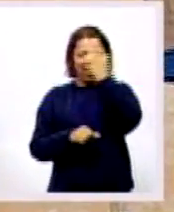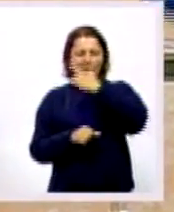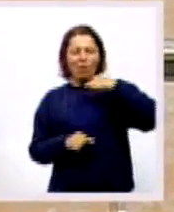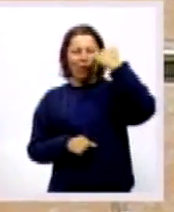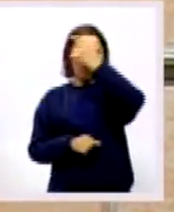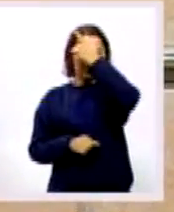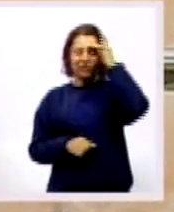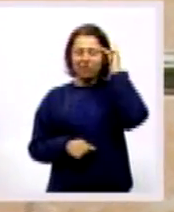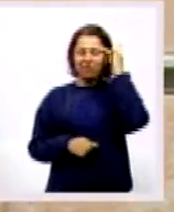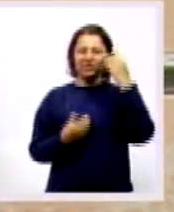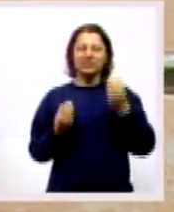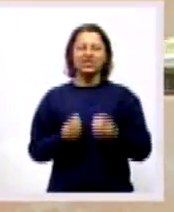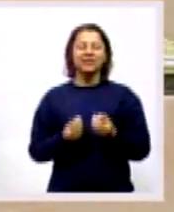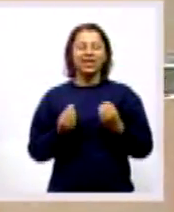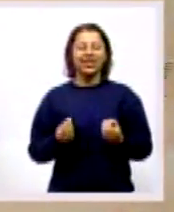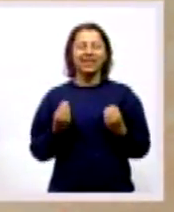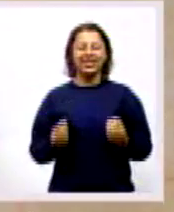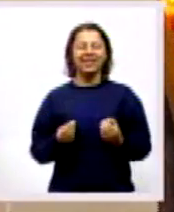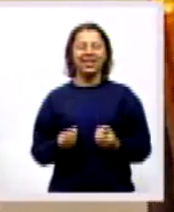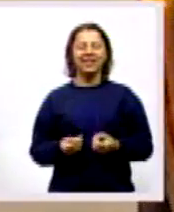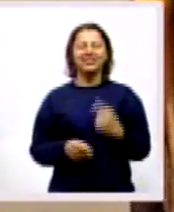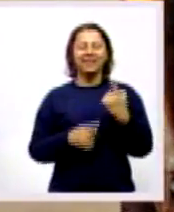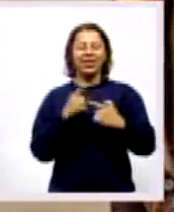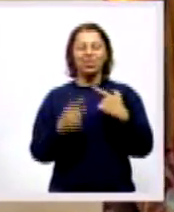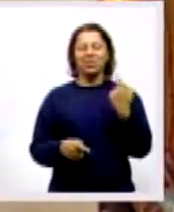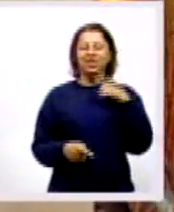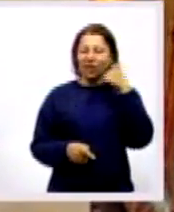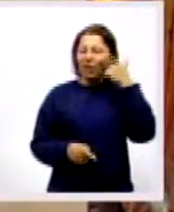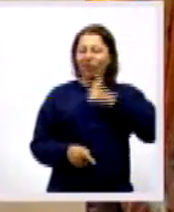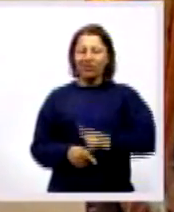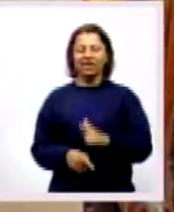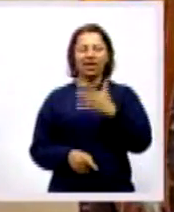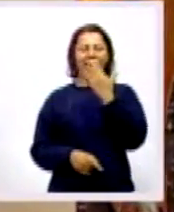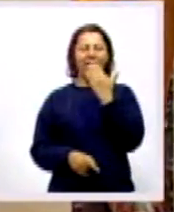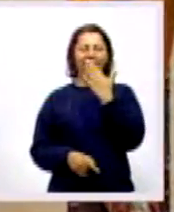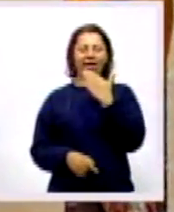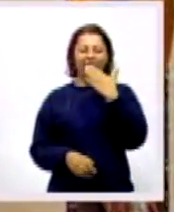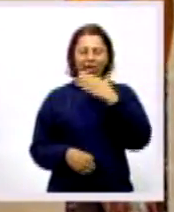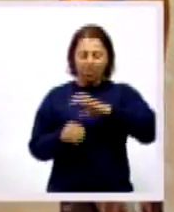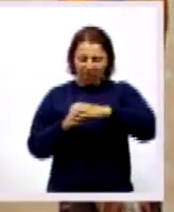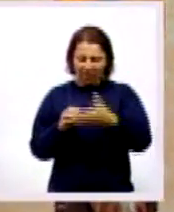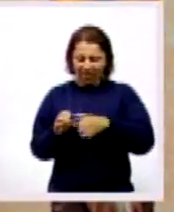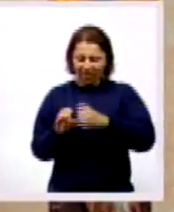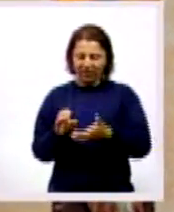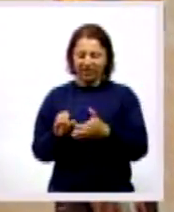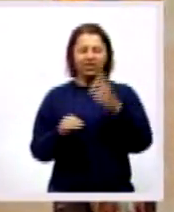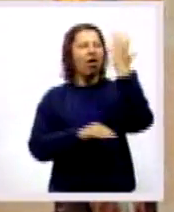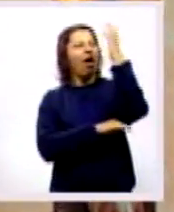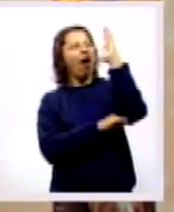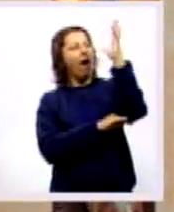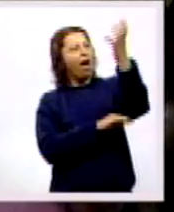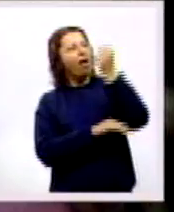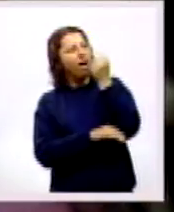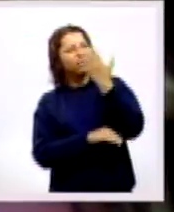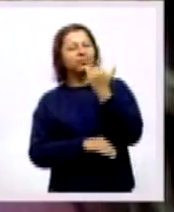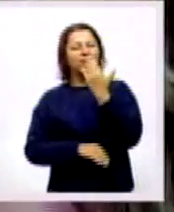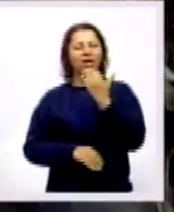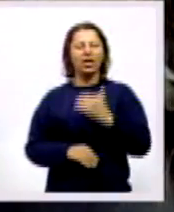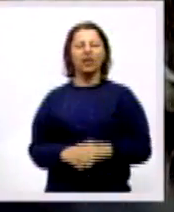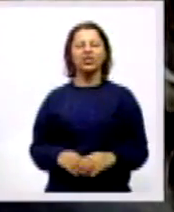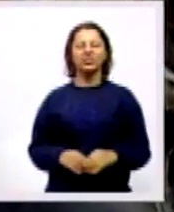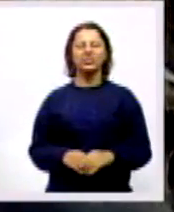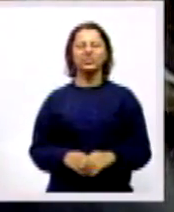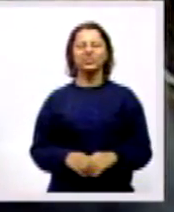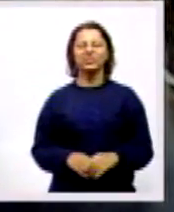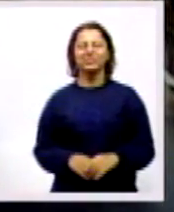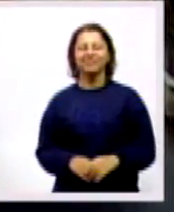pessoa. Se depois você vai ter condições de pegar uma mexerica no pé, ou na feira,